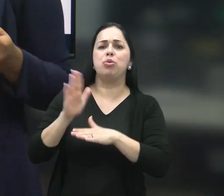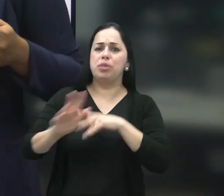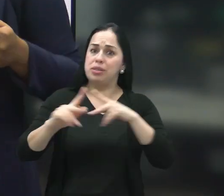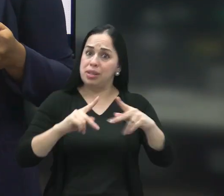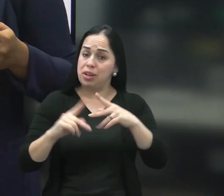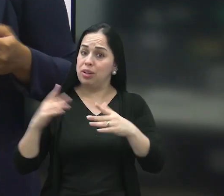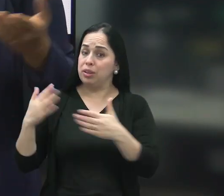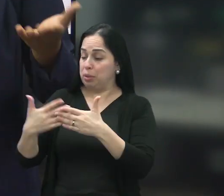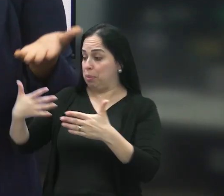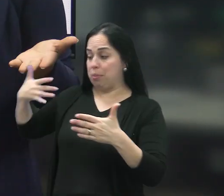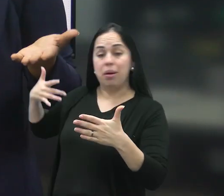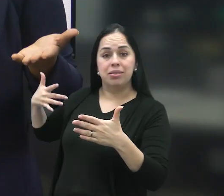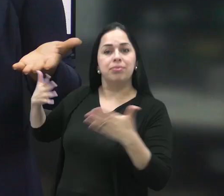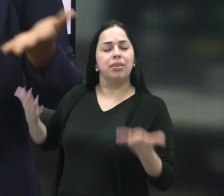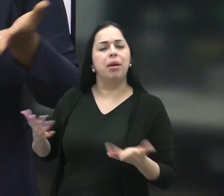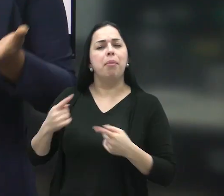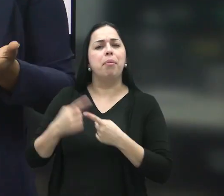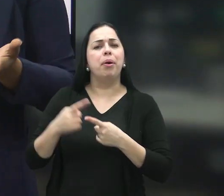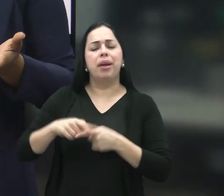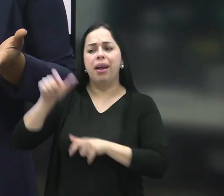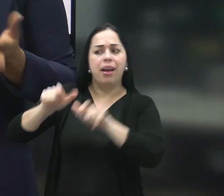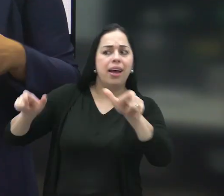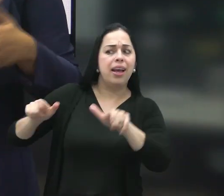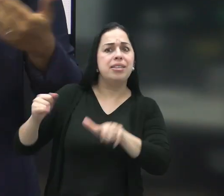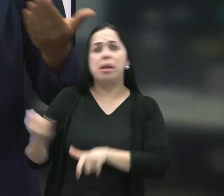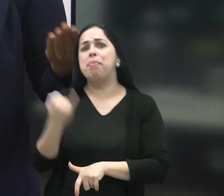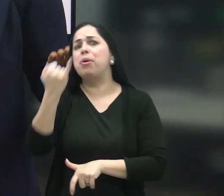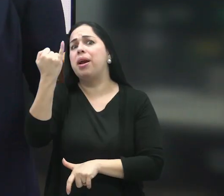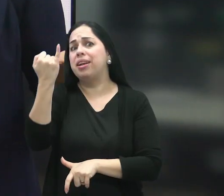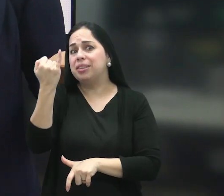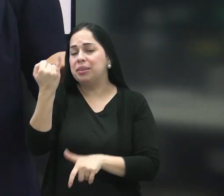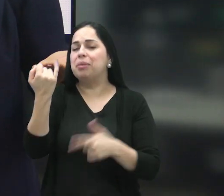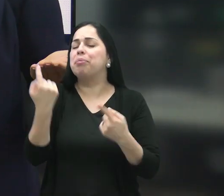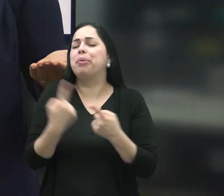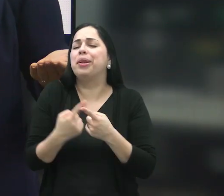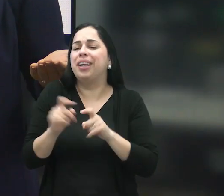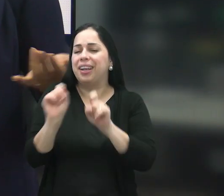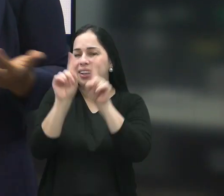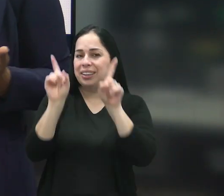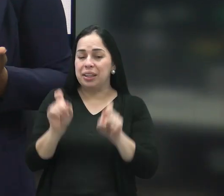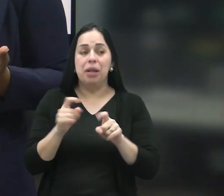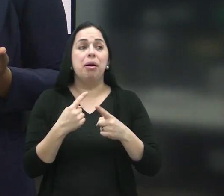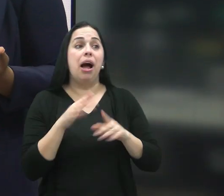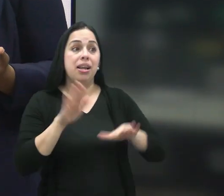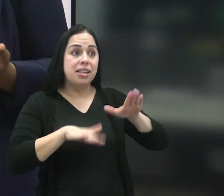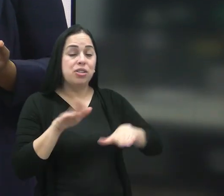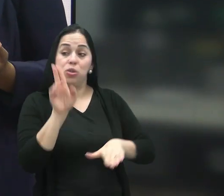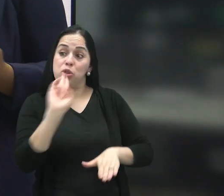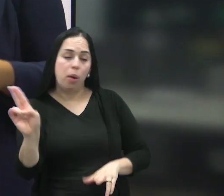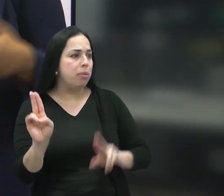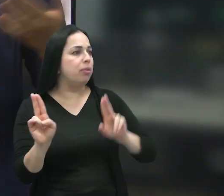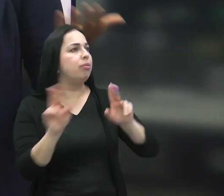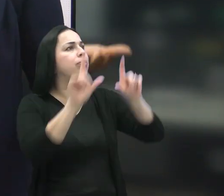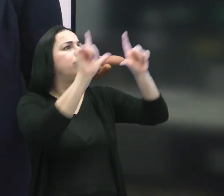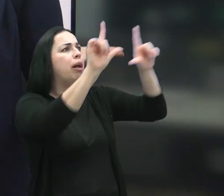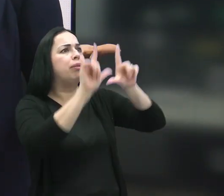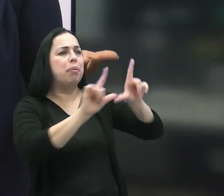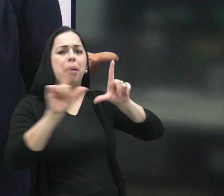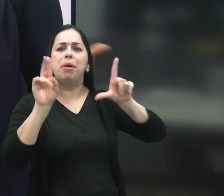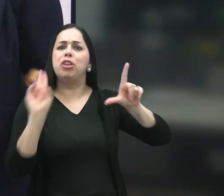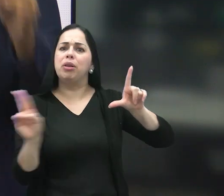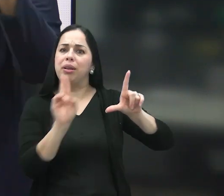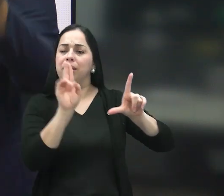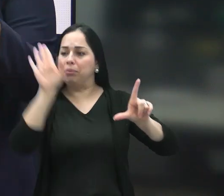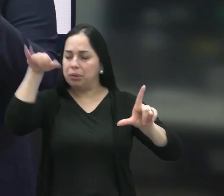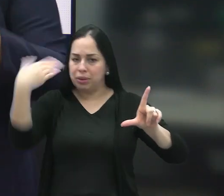José que vivemos hoje. Qual a importância e os feitos de alguns nomes que vemos todos os dias nas placas de avenidas, estradas e praças da nossa